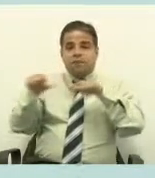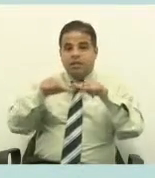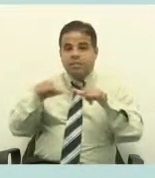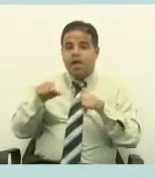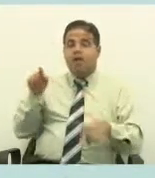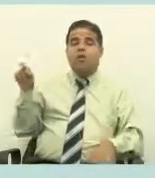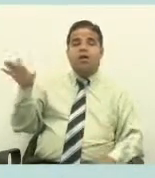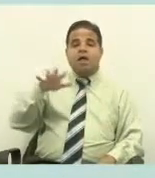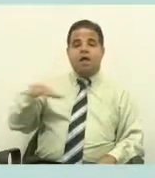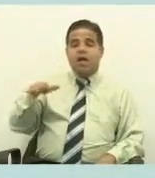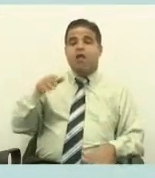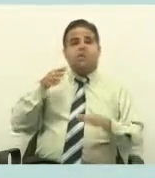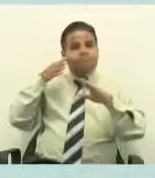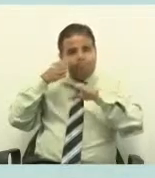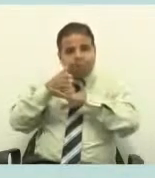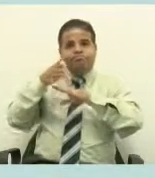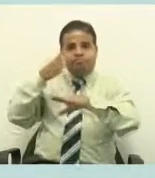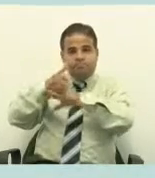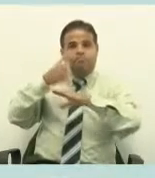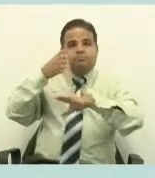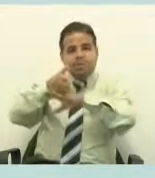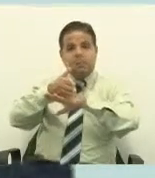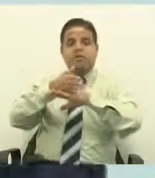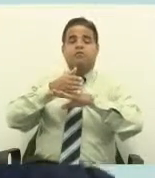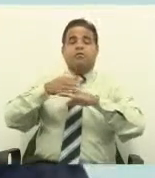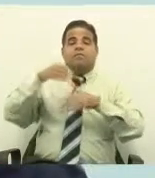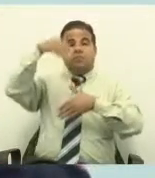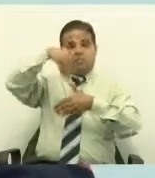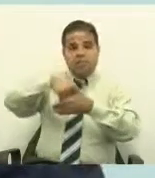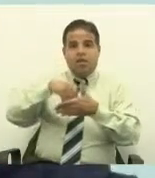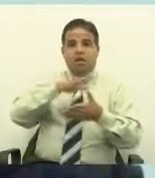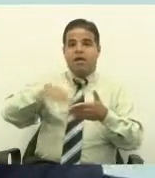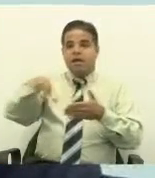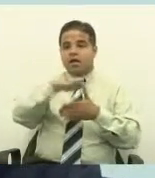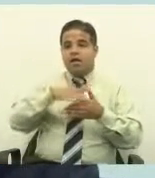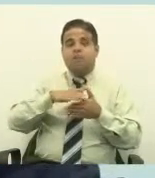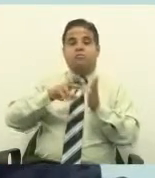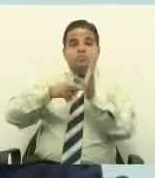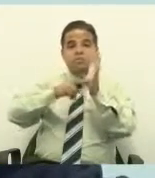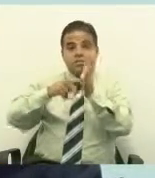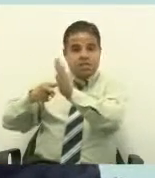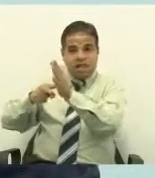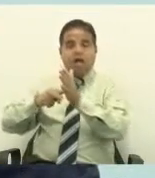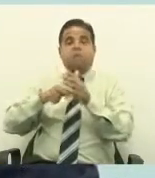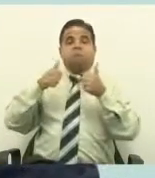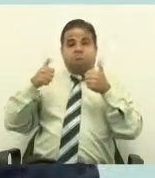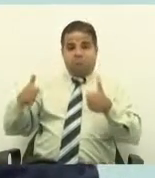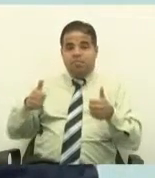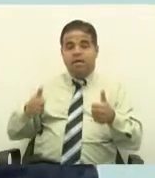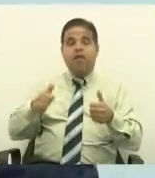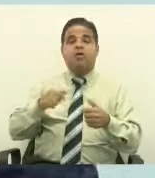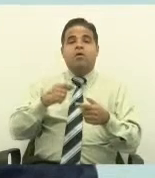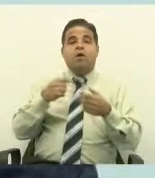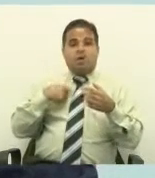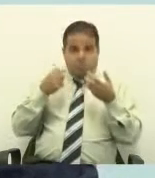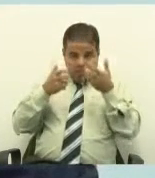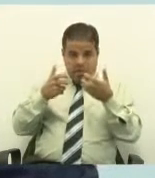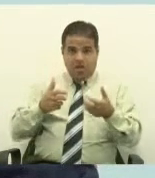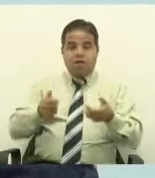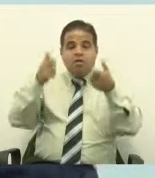era mais participativa dentro dos sindicatos. O que eu quero